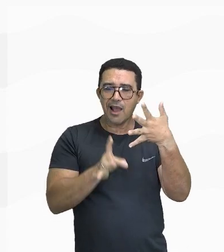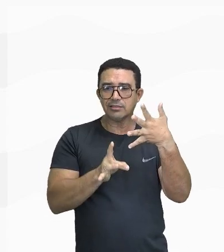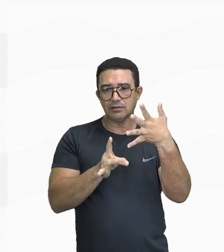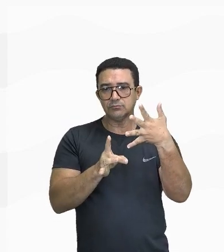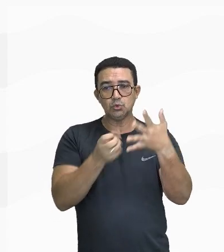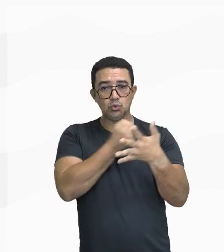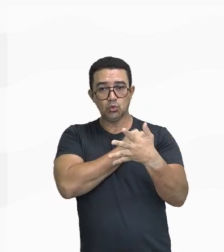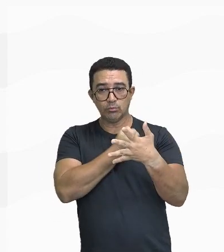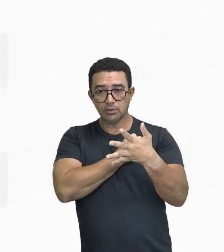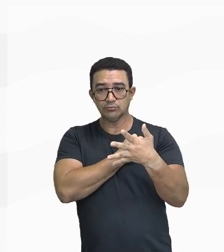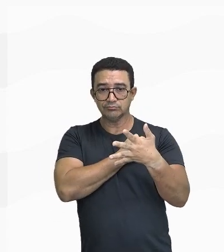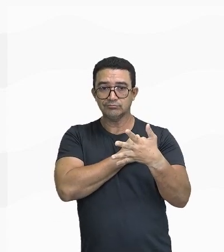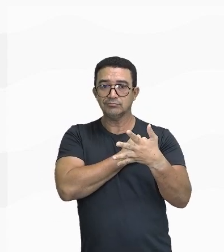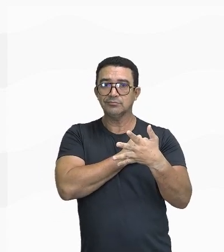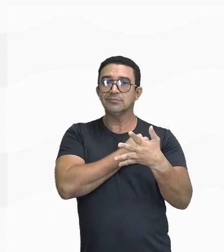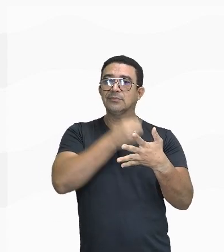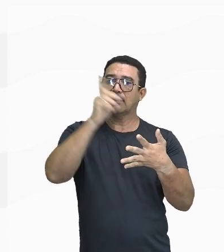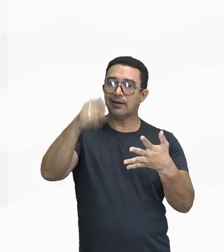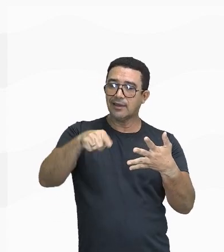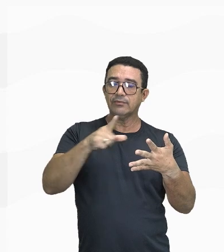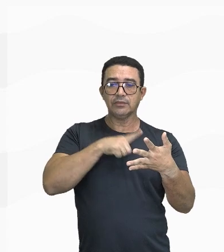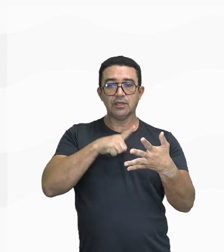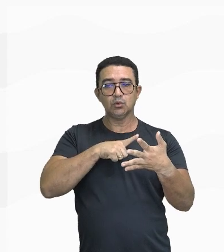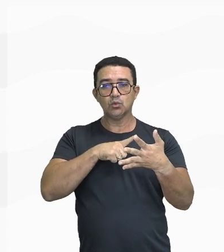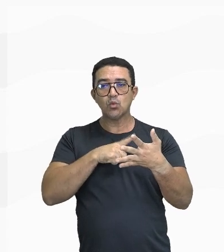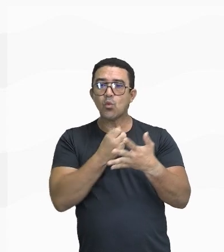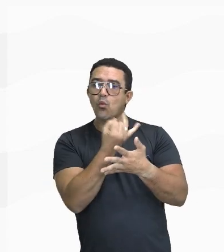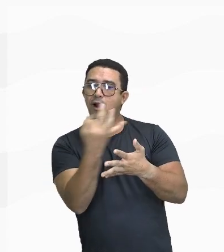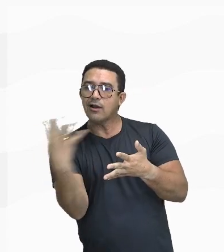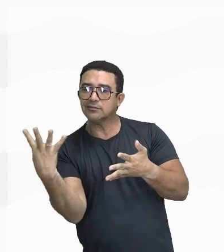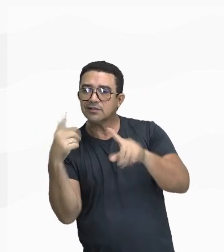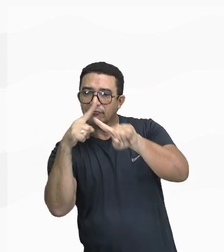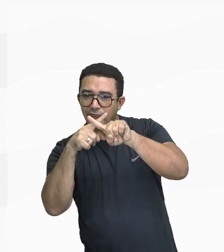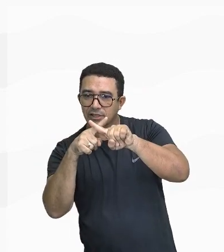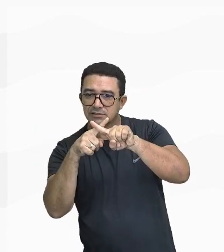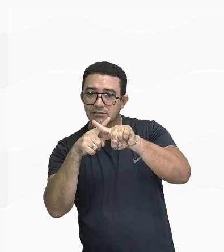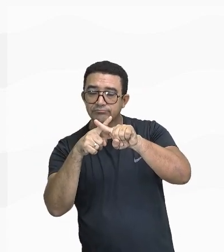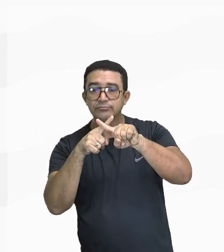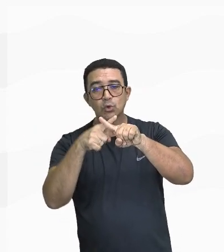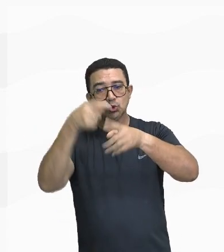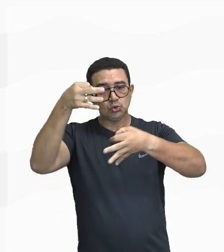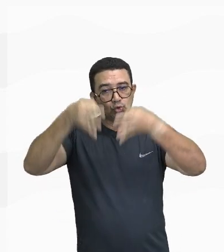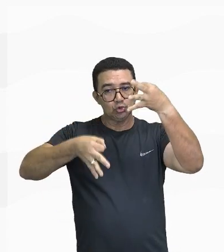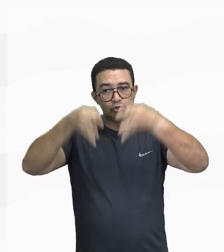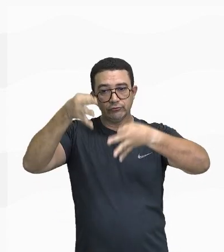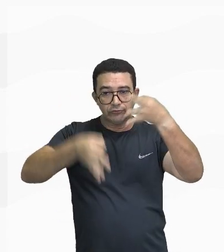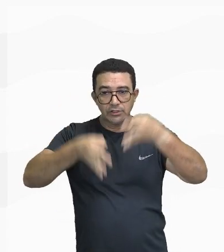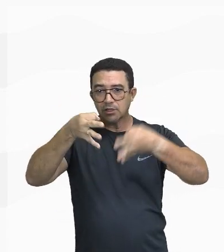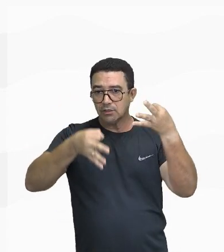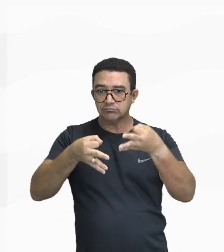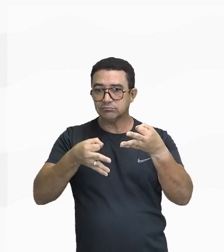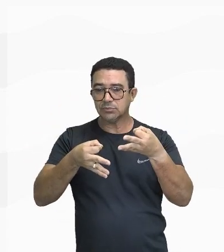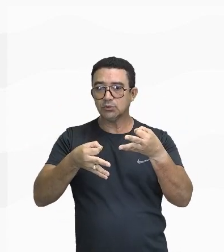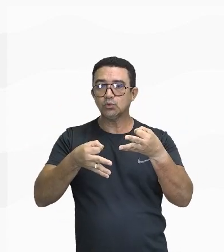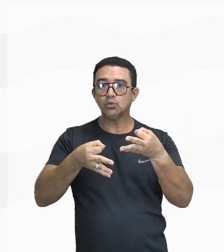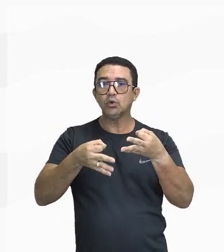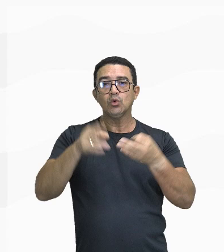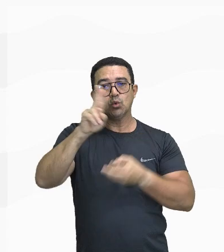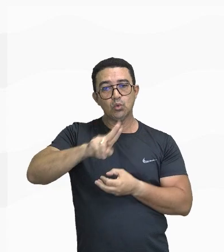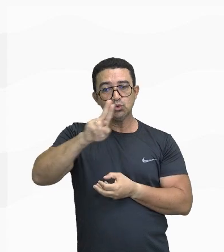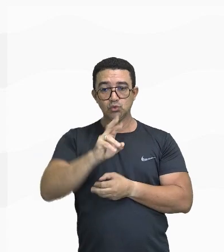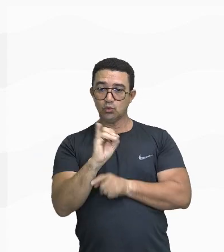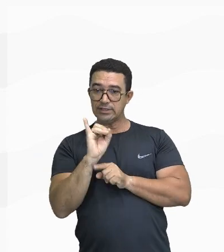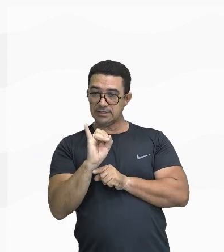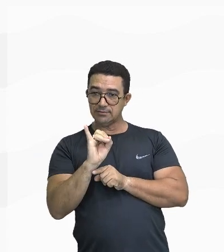pela variável aparece um determinado número de vezes, o que justifica o uso do índice I. Então, para